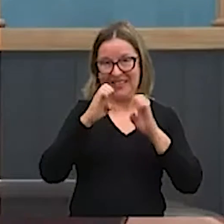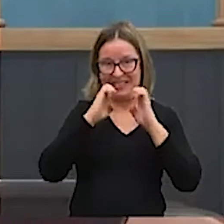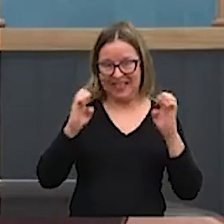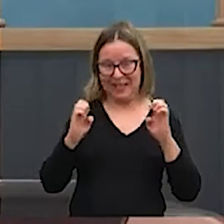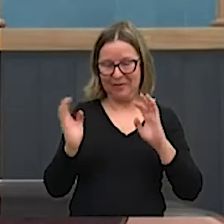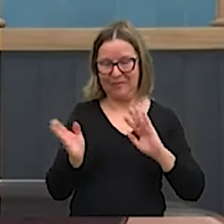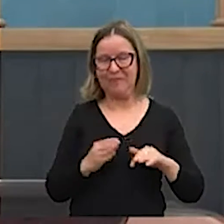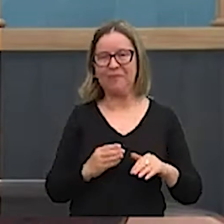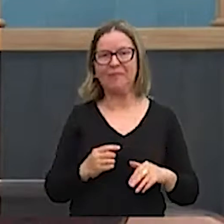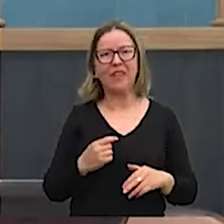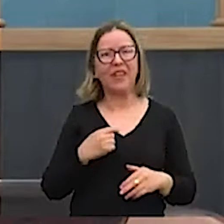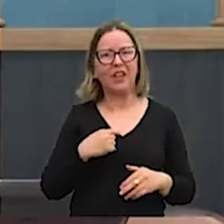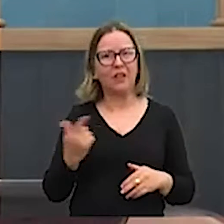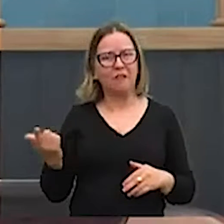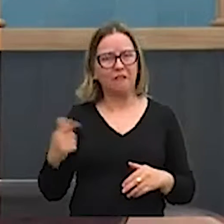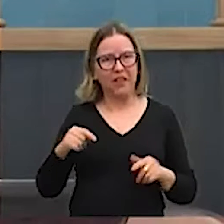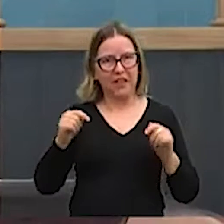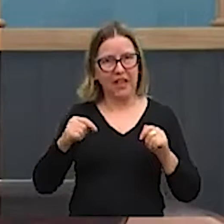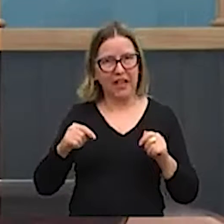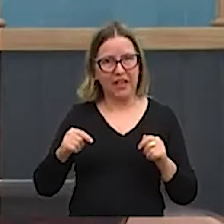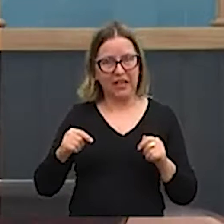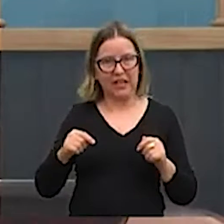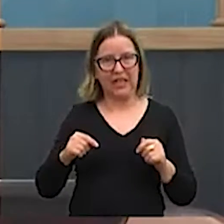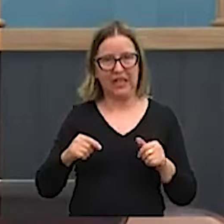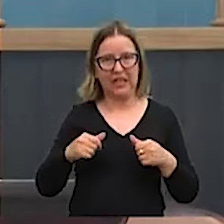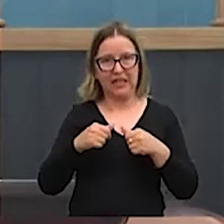aqui em 74.